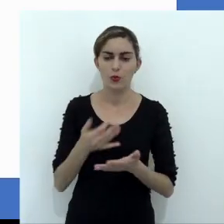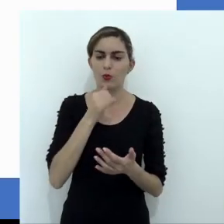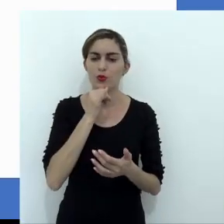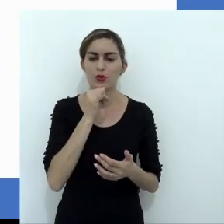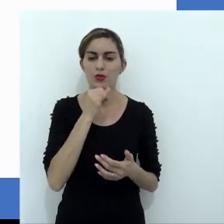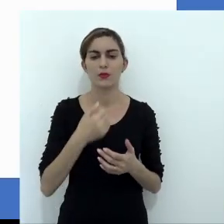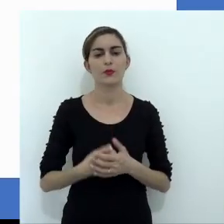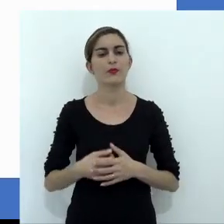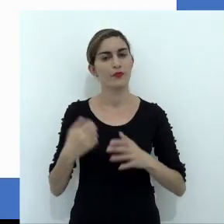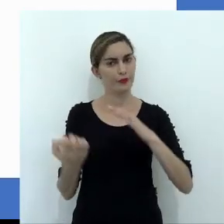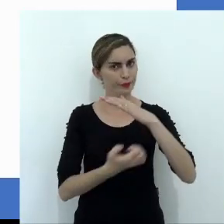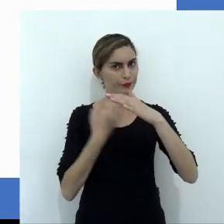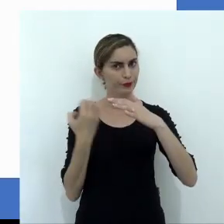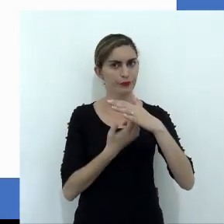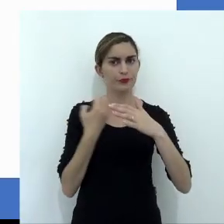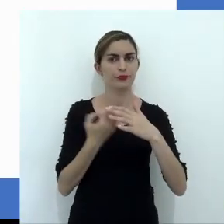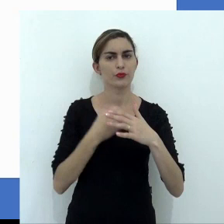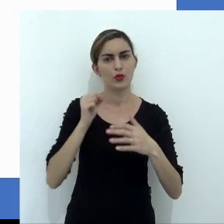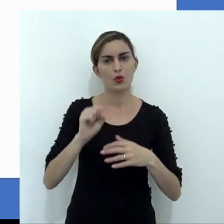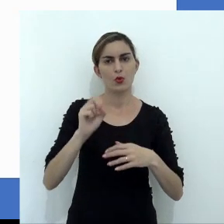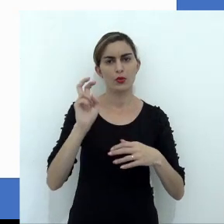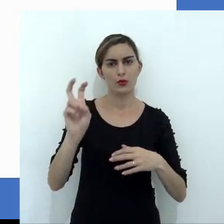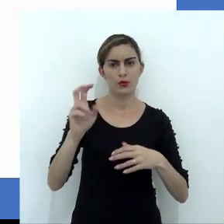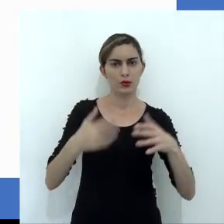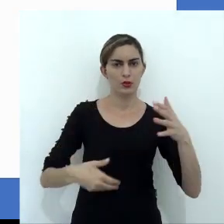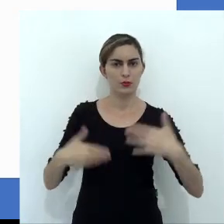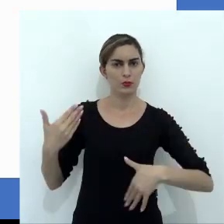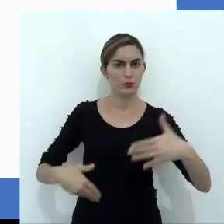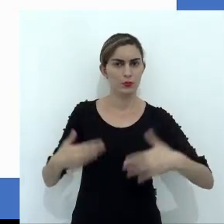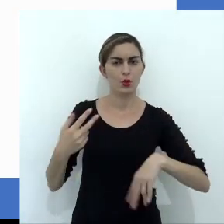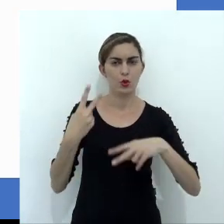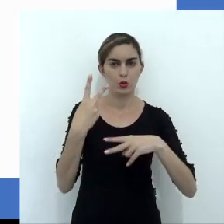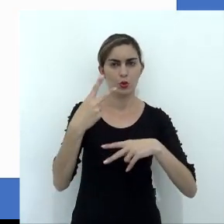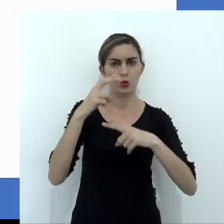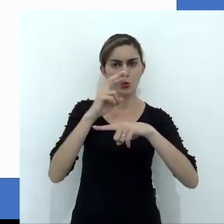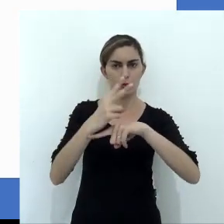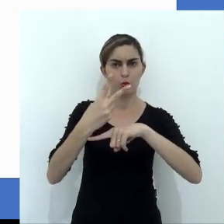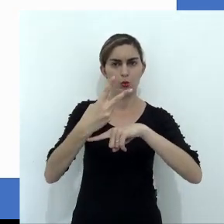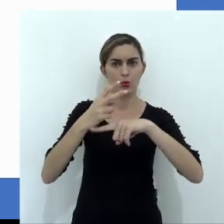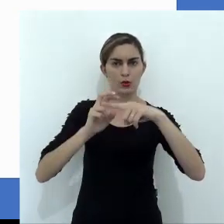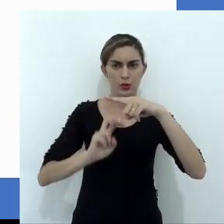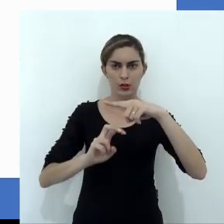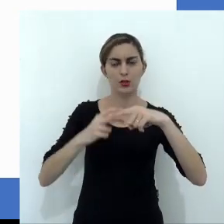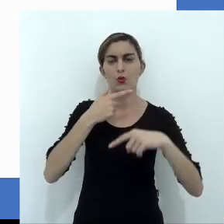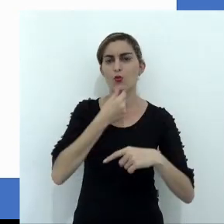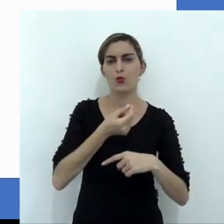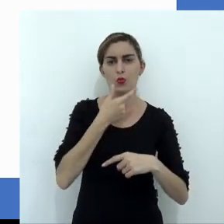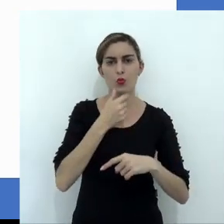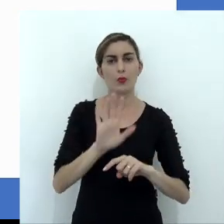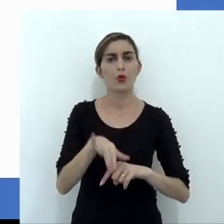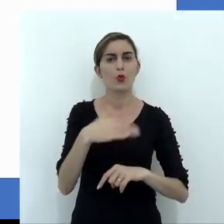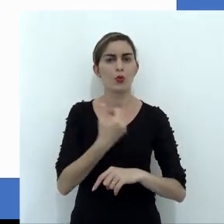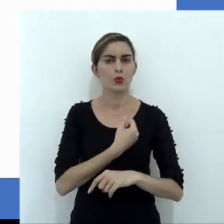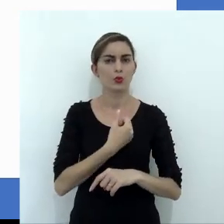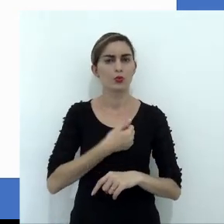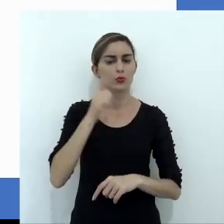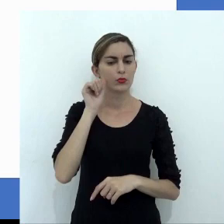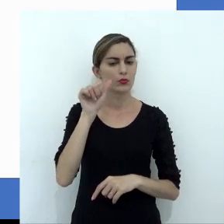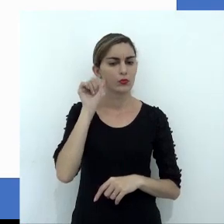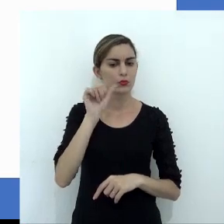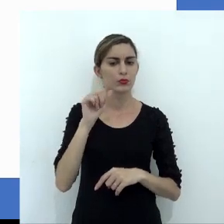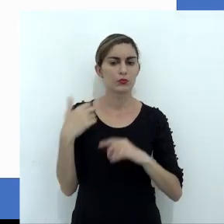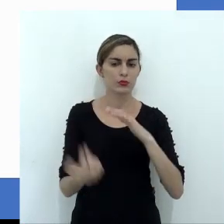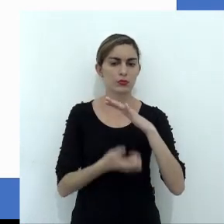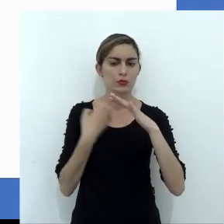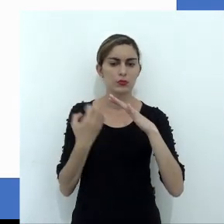exemplo? Em uma empresa de 85 funcionários, 2/5 são homens. Qual é o número de mulheres